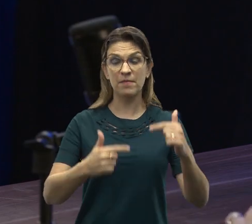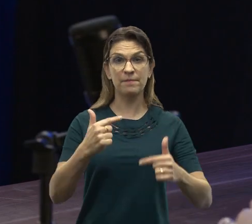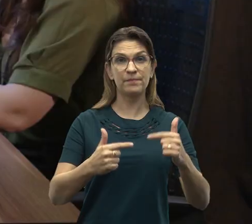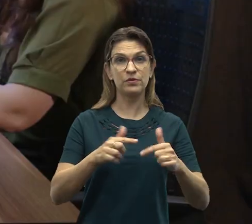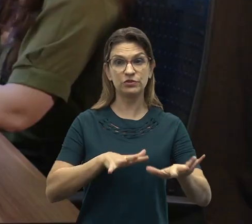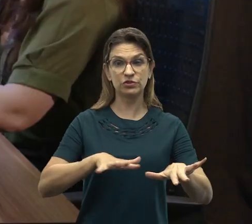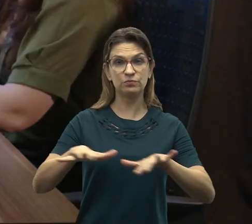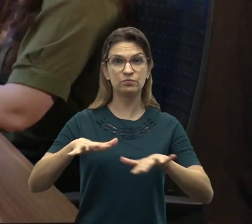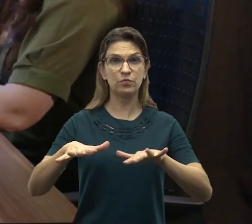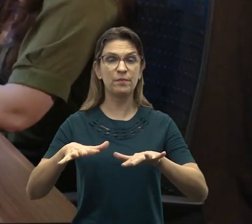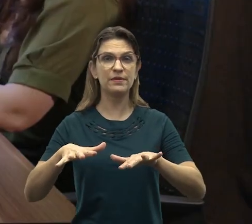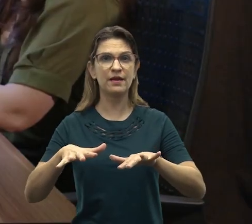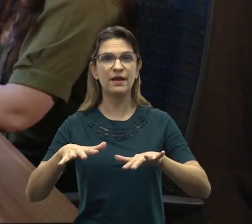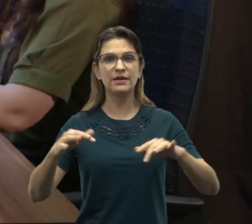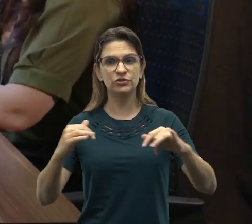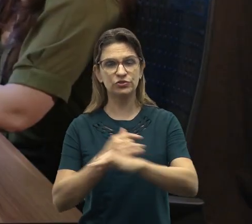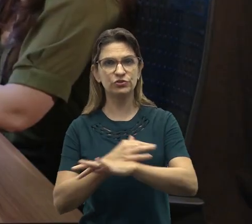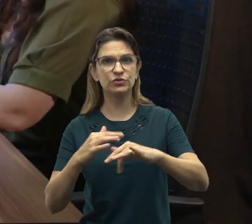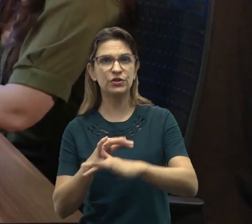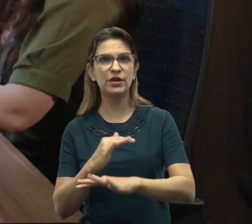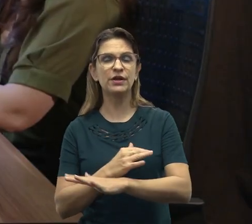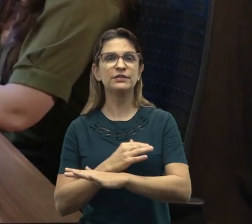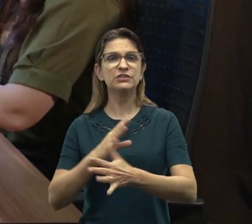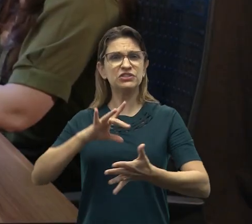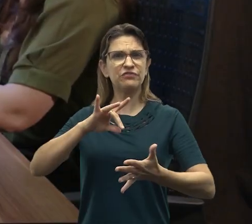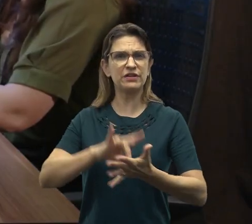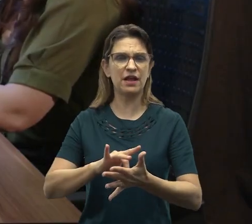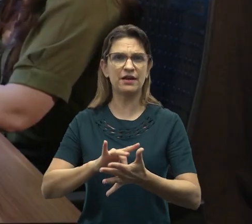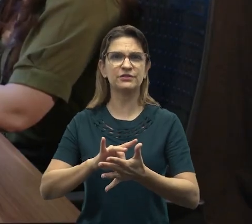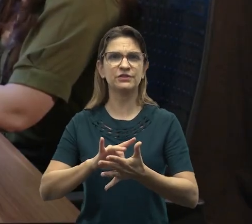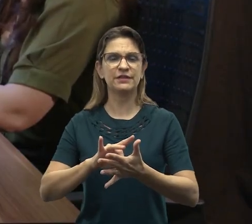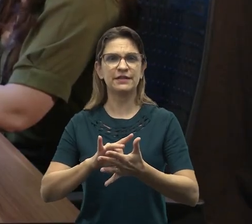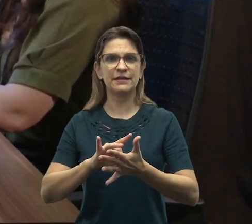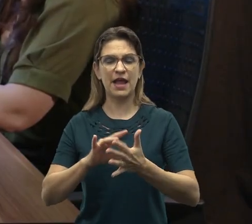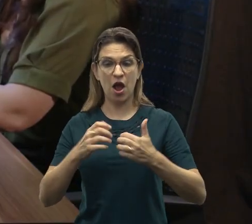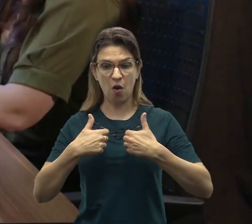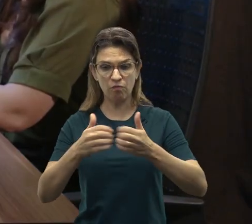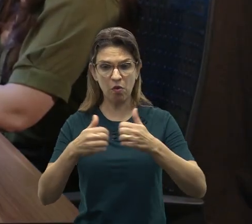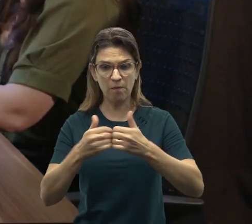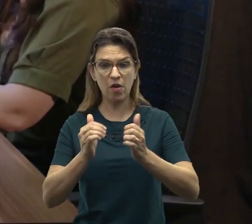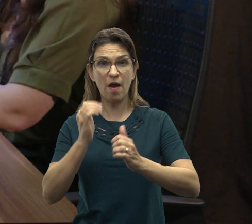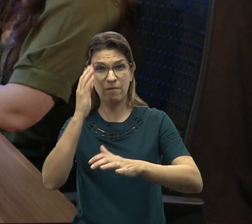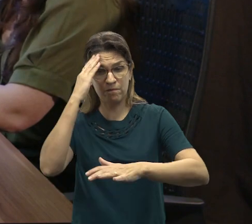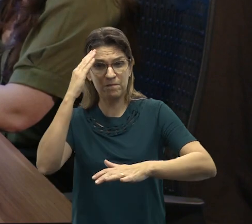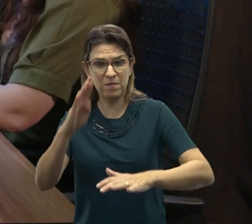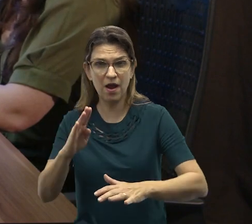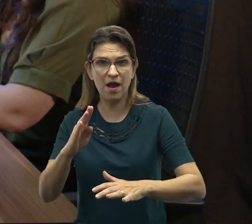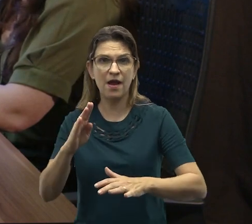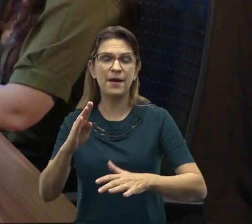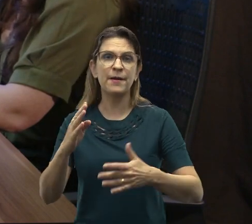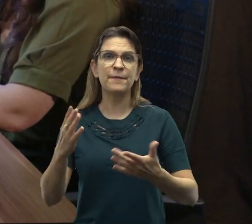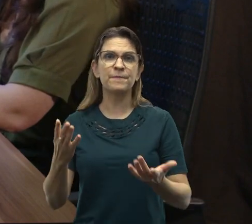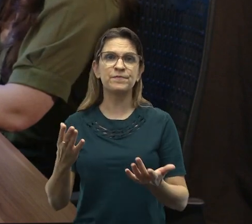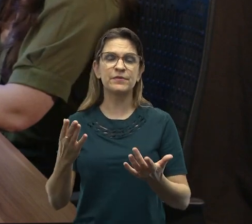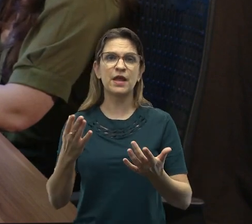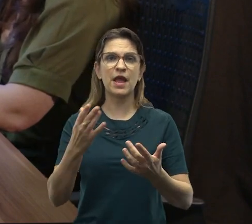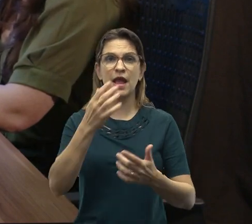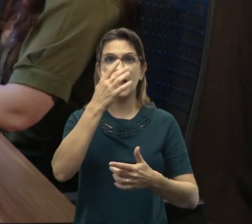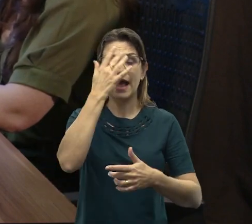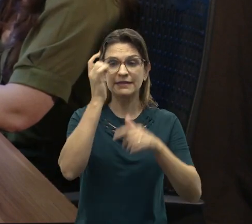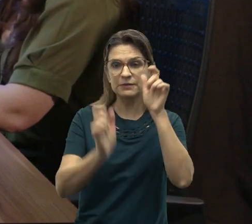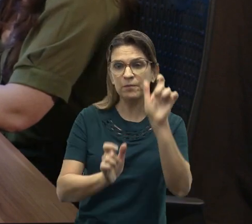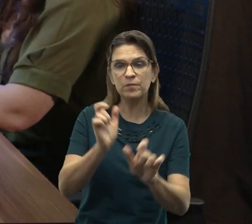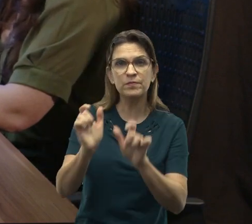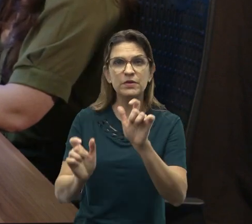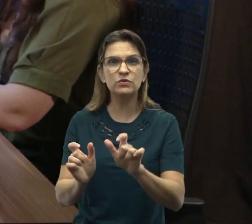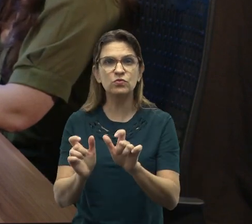deve ser. Então, dá prioridade a um transporte coletivo, né, um transporte de passageiros de maneira mais